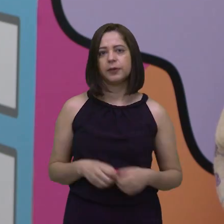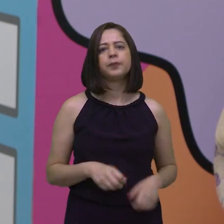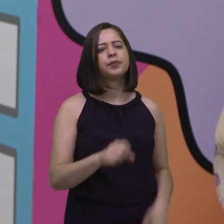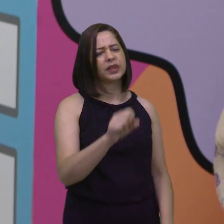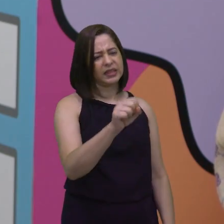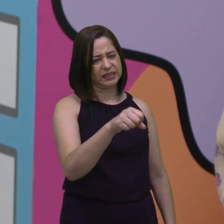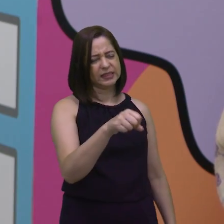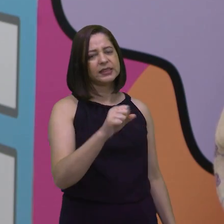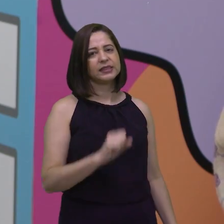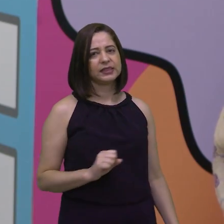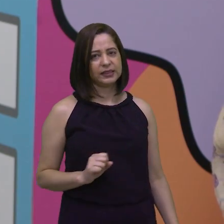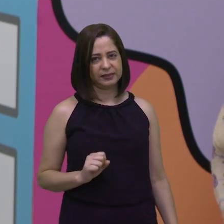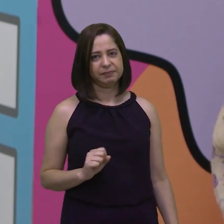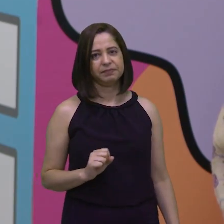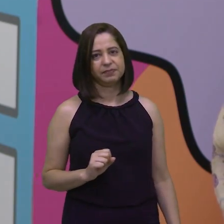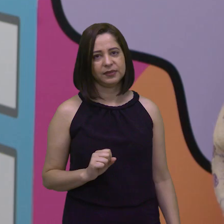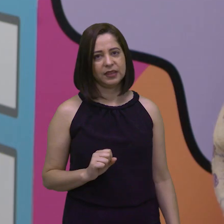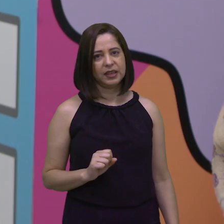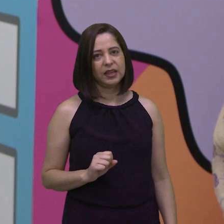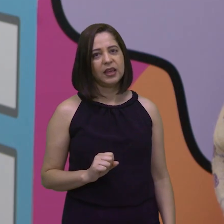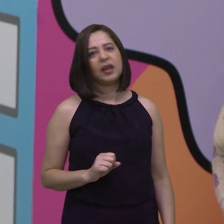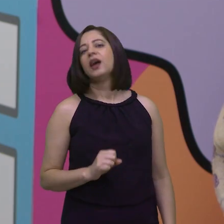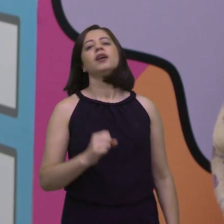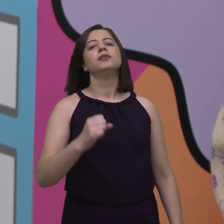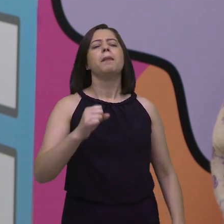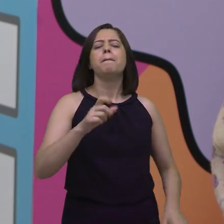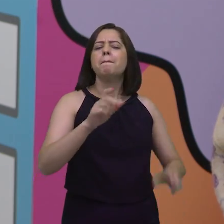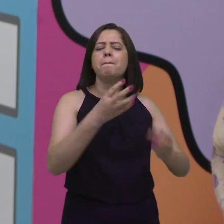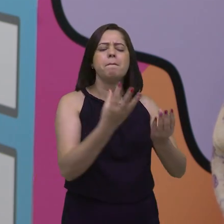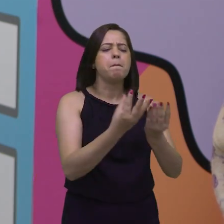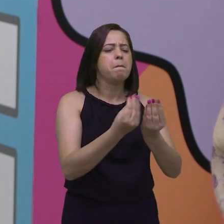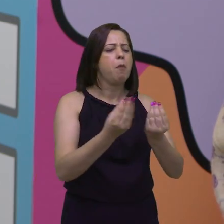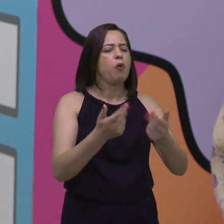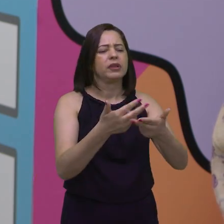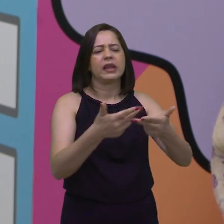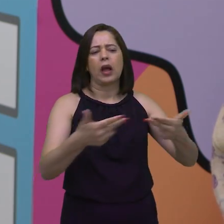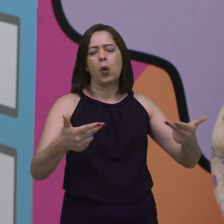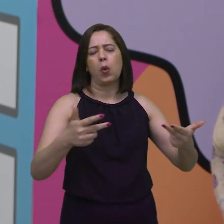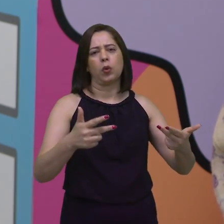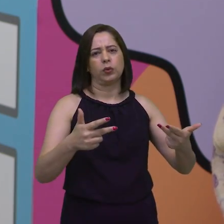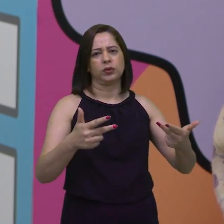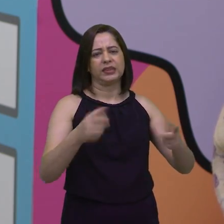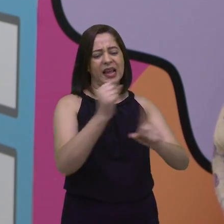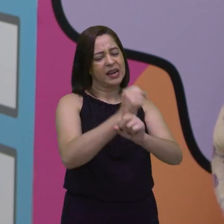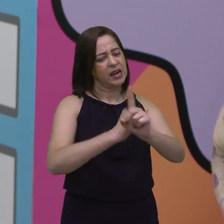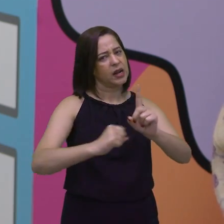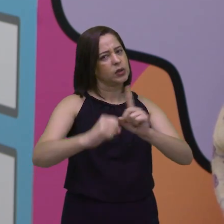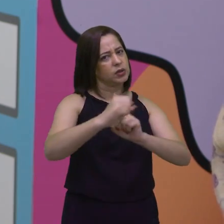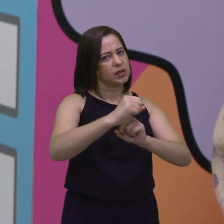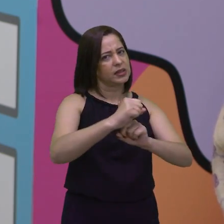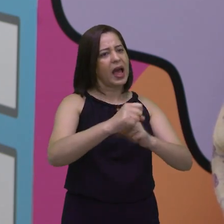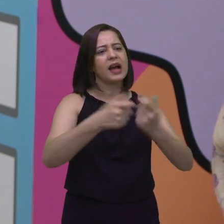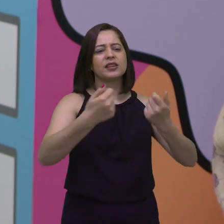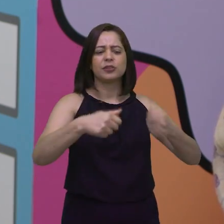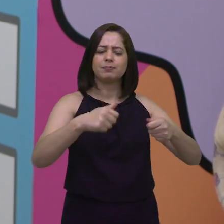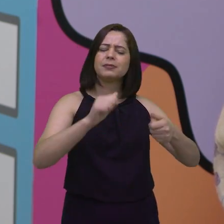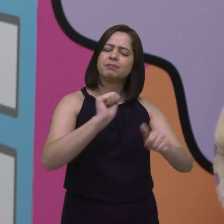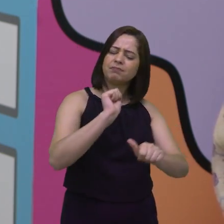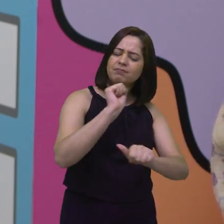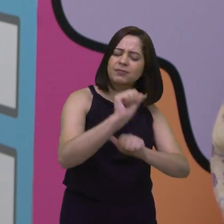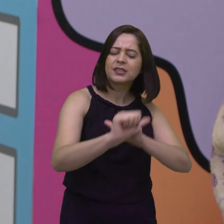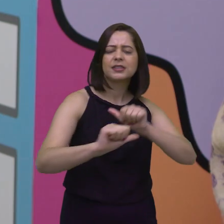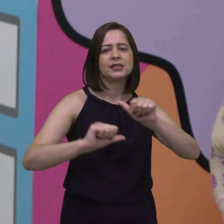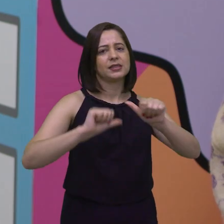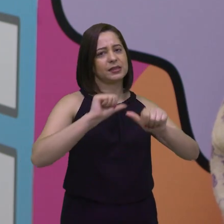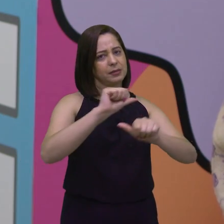eu enxergo que muitas coisas na sociedade precisam mudar